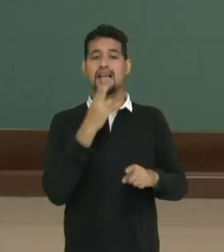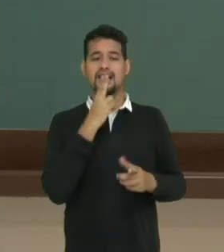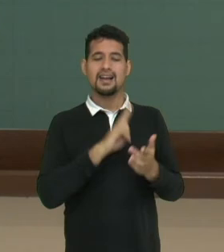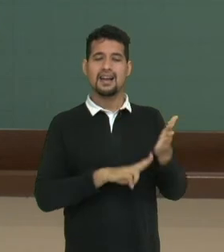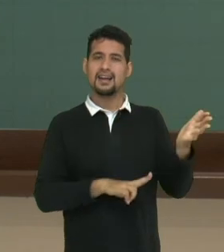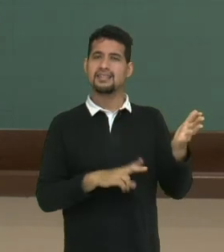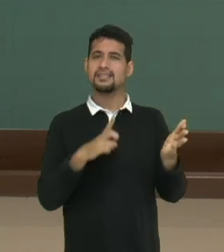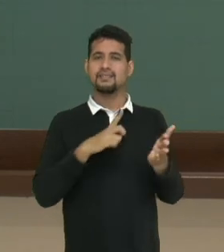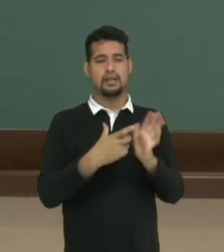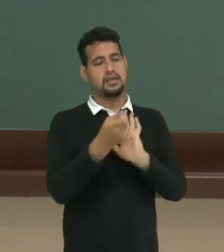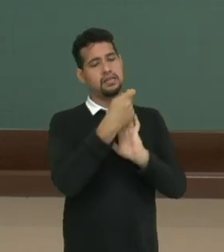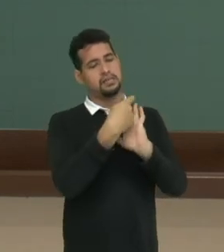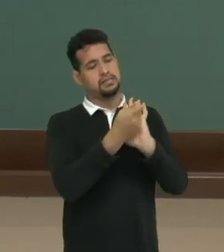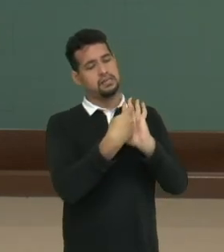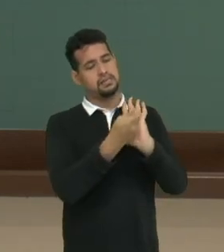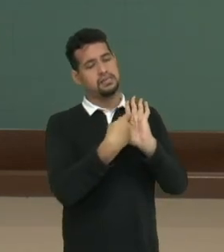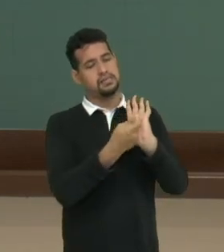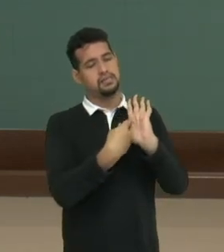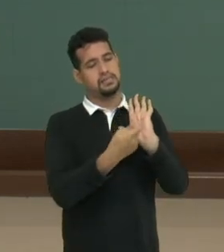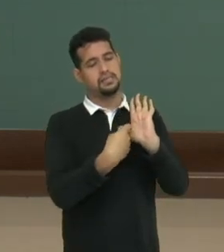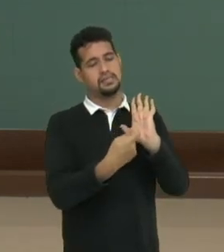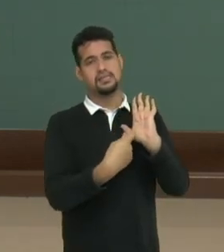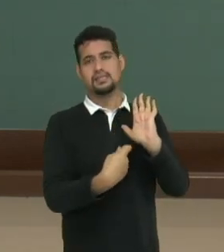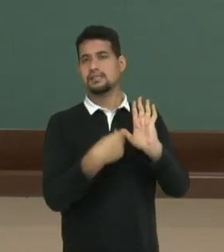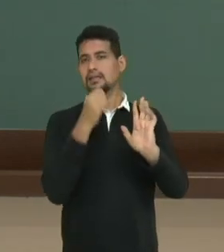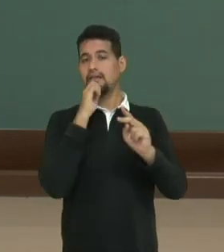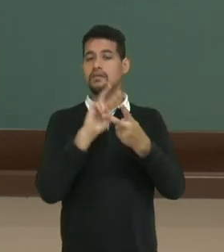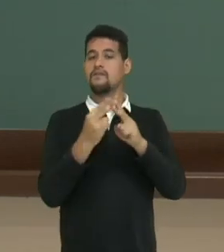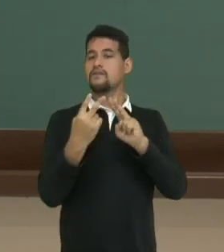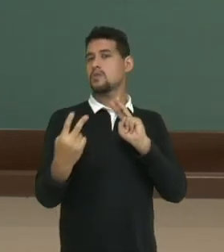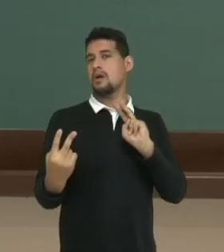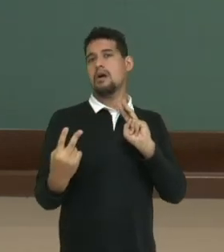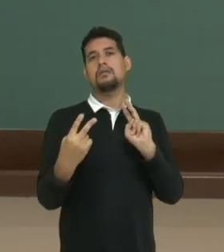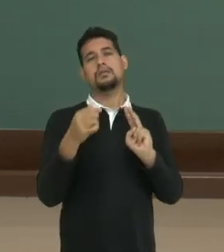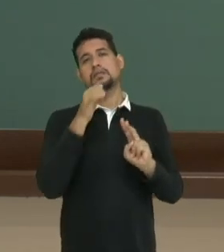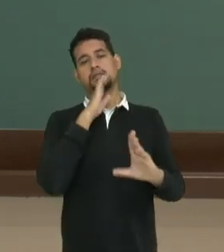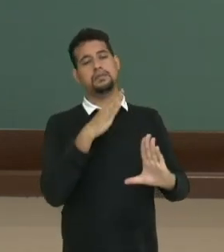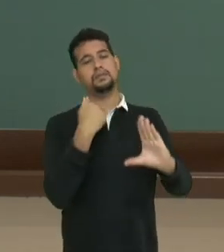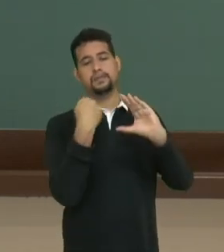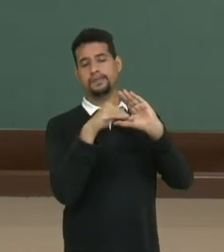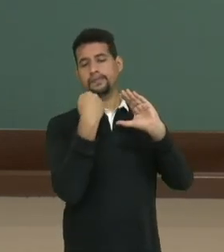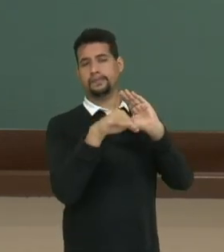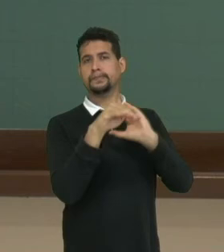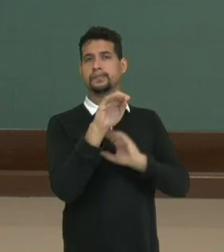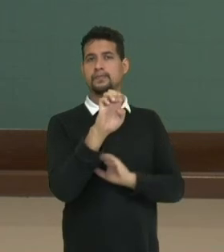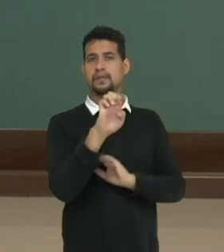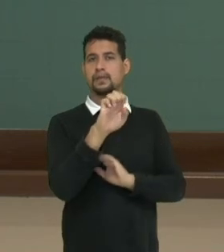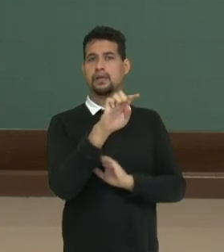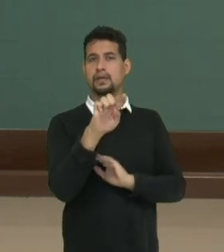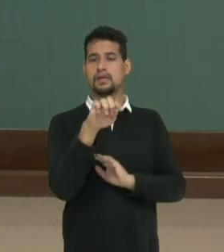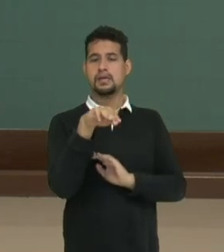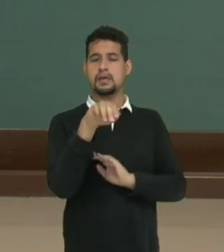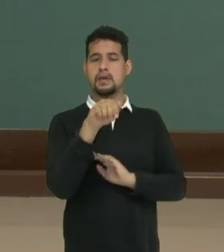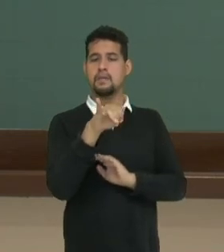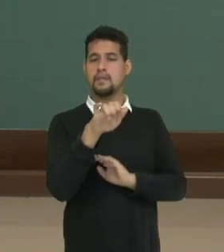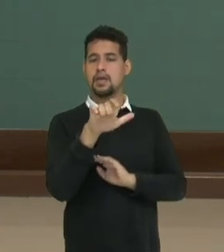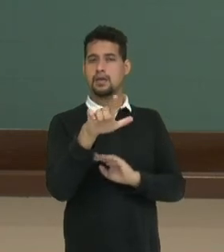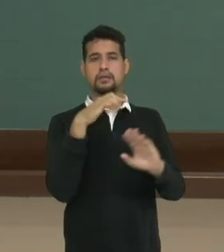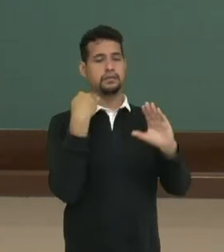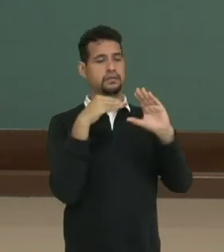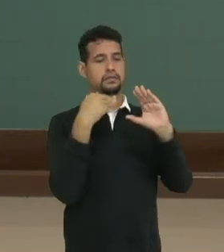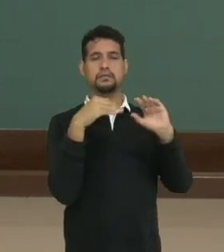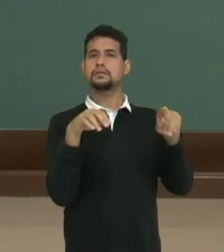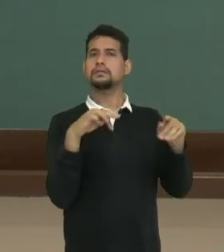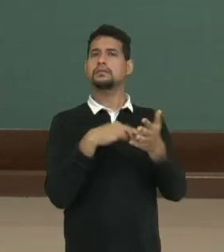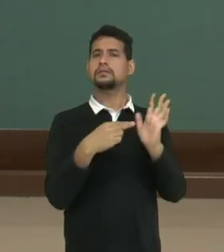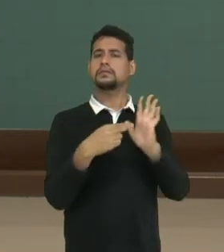sendo escrita por meio do ambiente virtual, se eu estiver enviando um e-mail contendo essa carta de reclamação e solicitação,